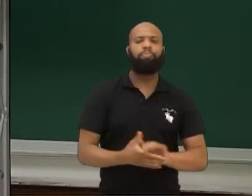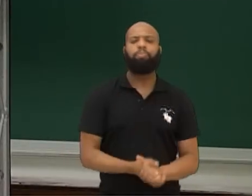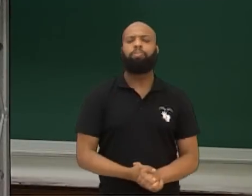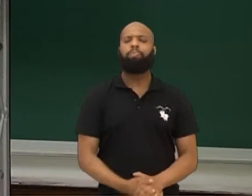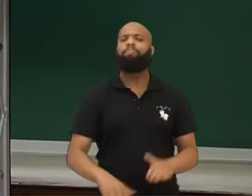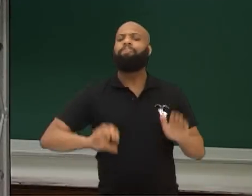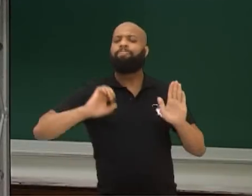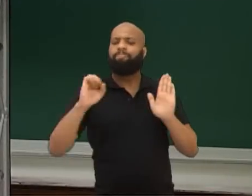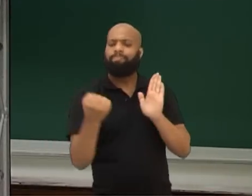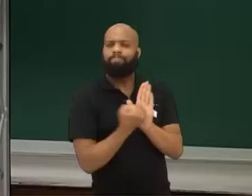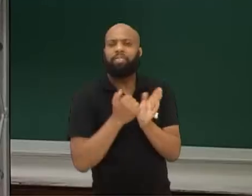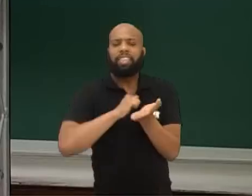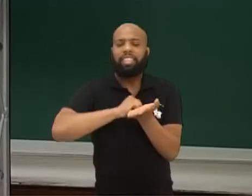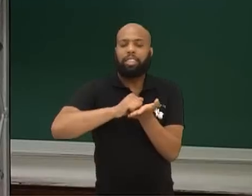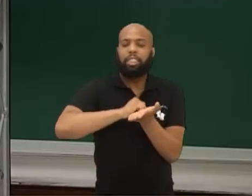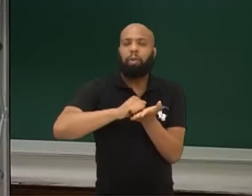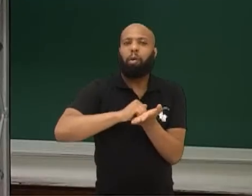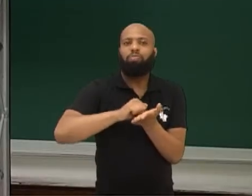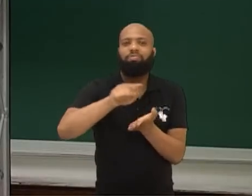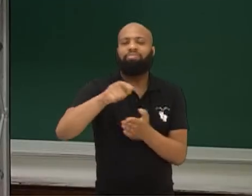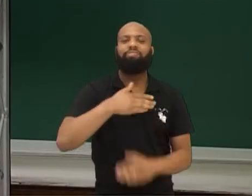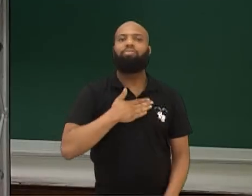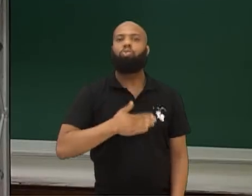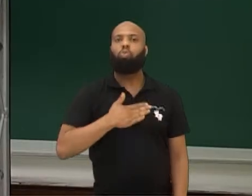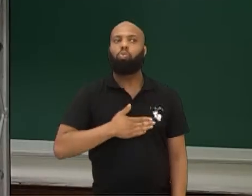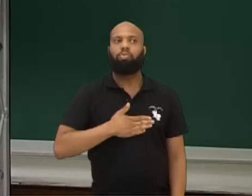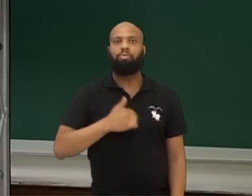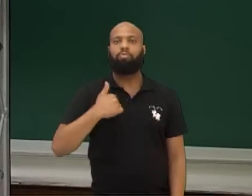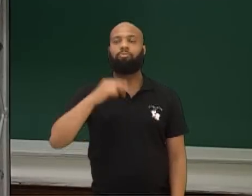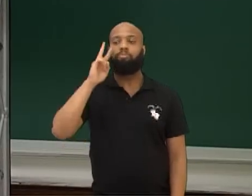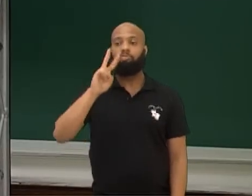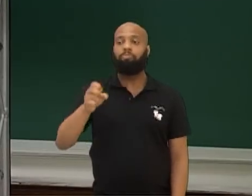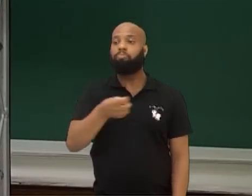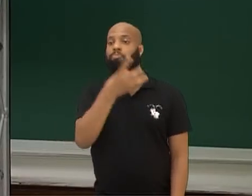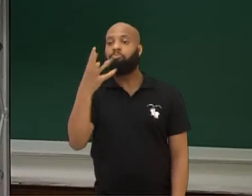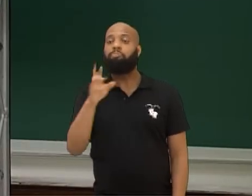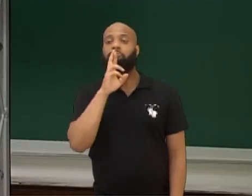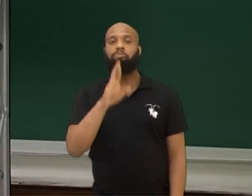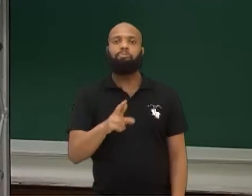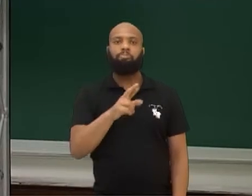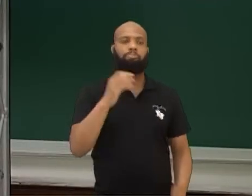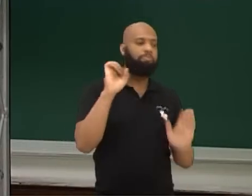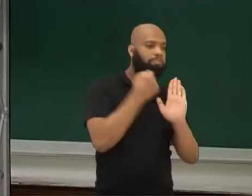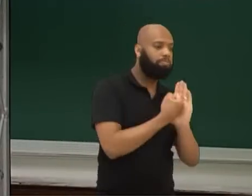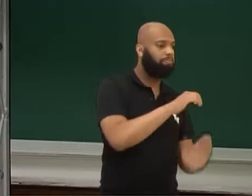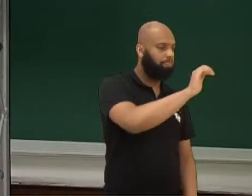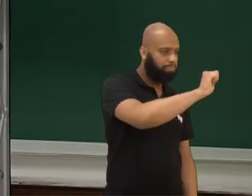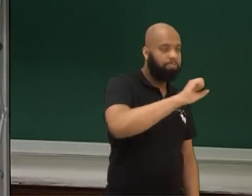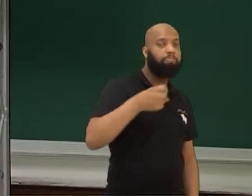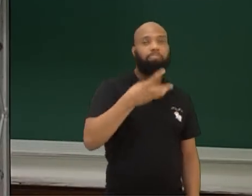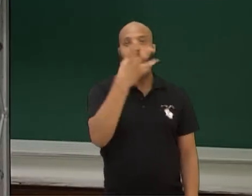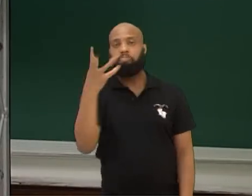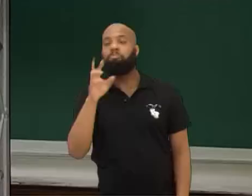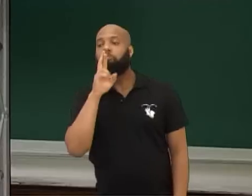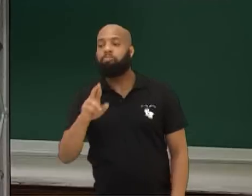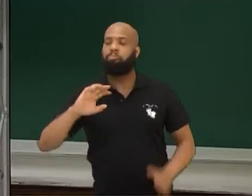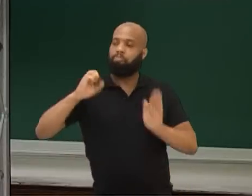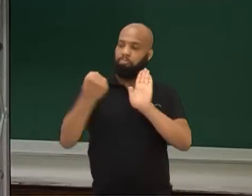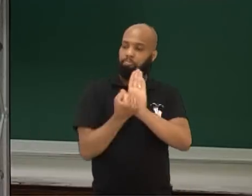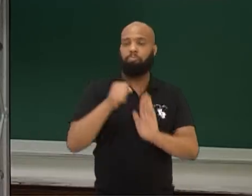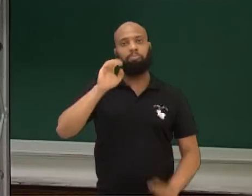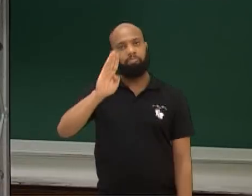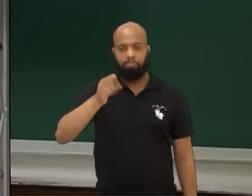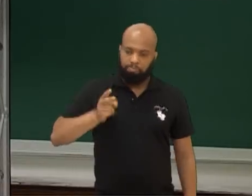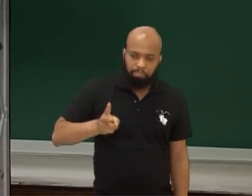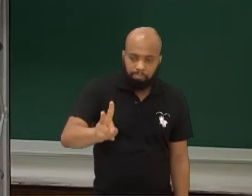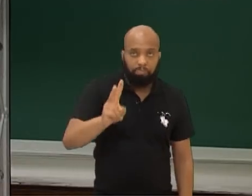marca de sabonete que você gosta? Ele me diz a marca. Eu vejo lá quantos responderam a marca A, quantos responderam a marca B, e assim por diante. Então, eu